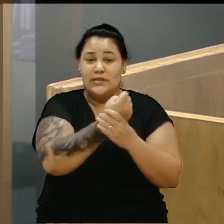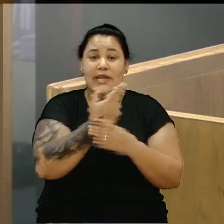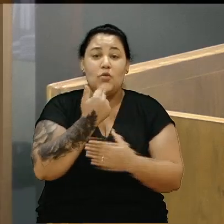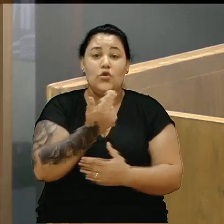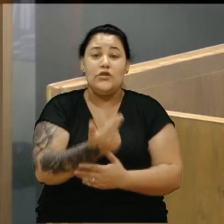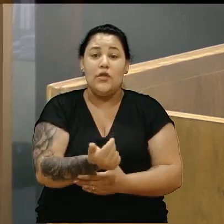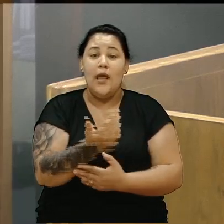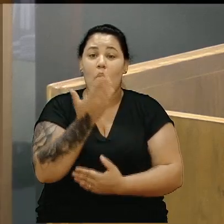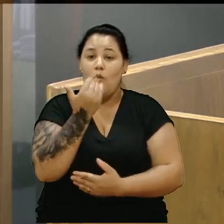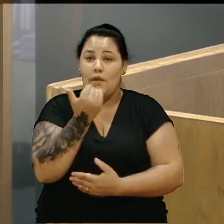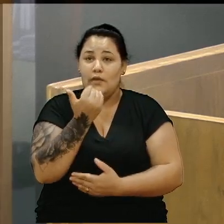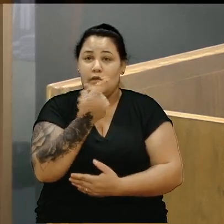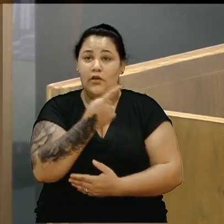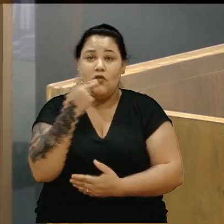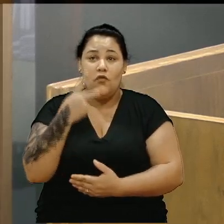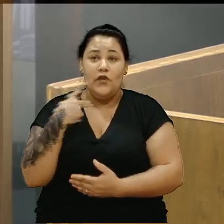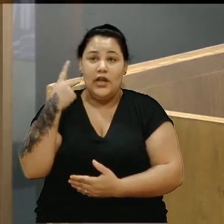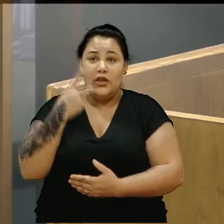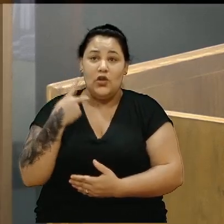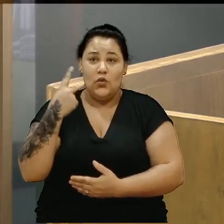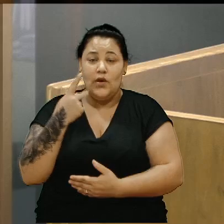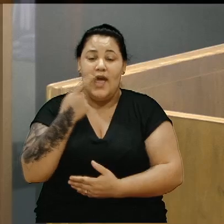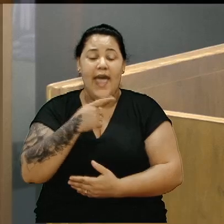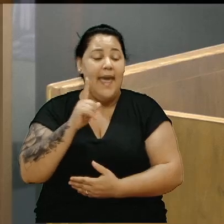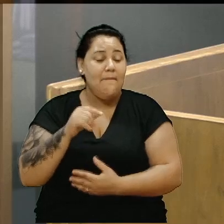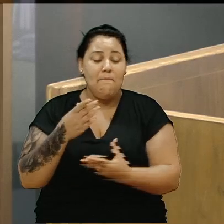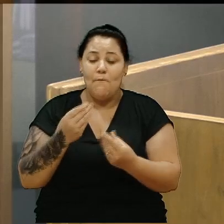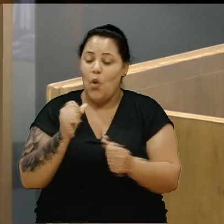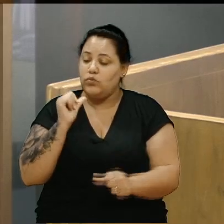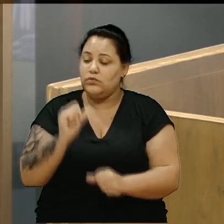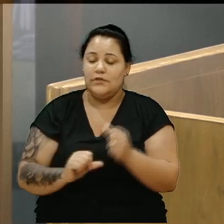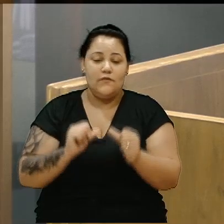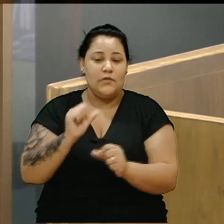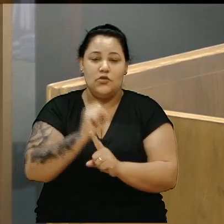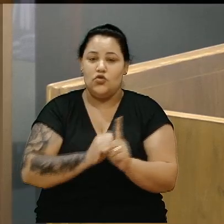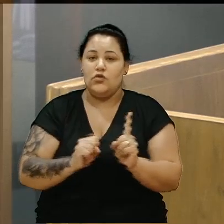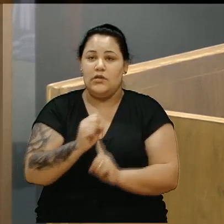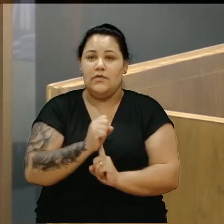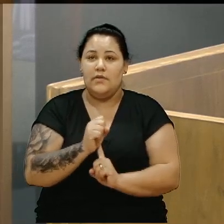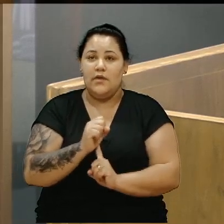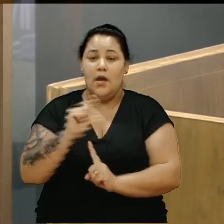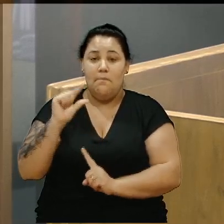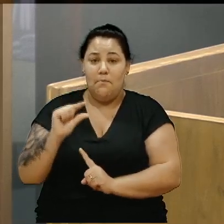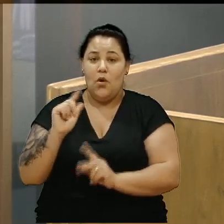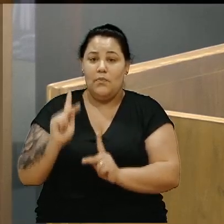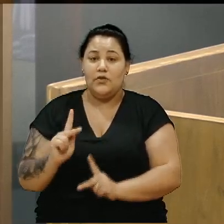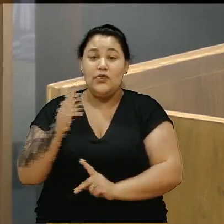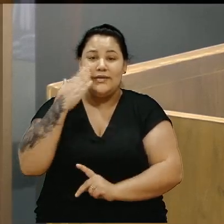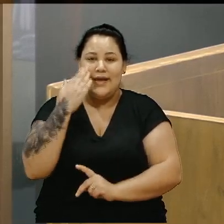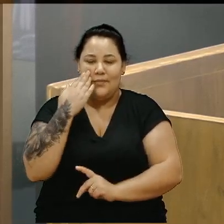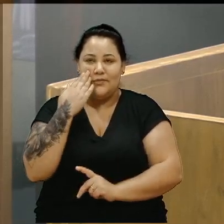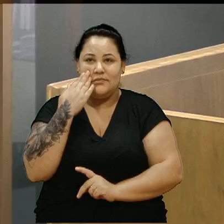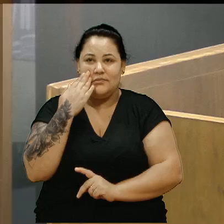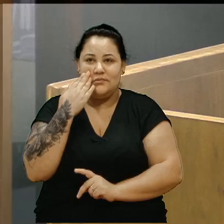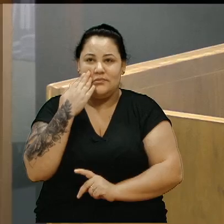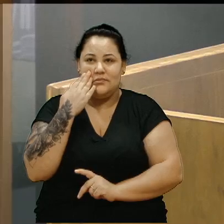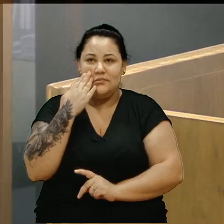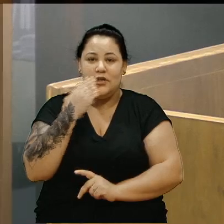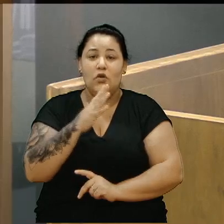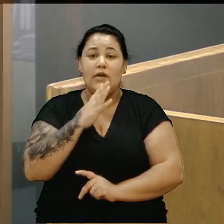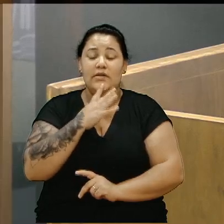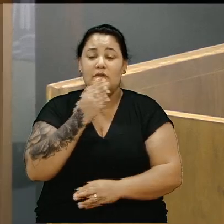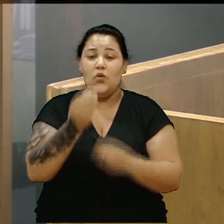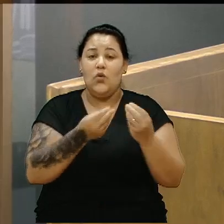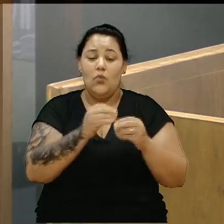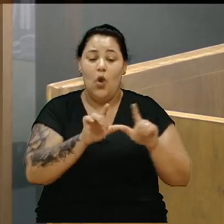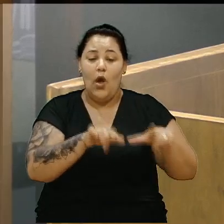um canhão de transformação social que nós temos, e poucas pessoas sabem, conhecem mais como banco de alimentos, mas